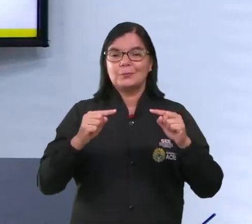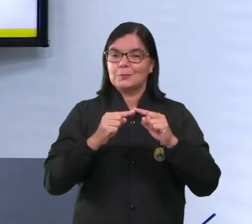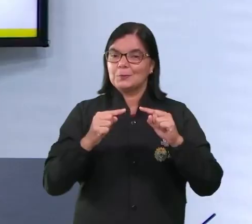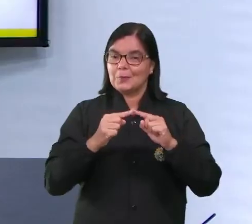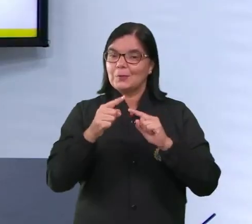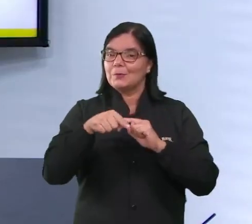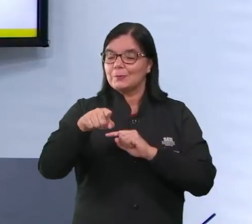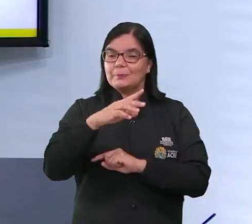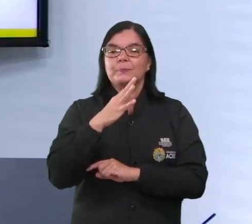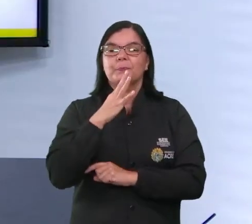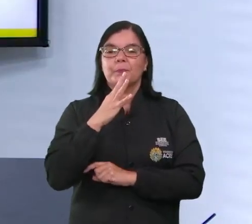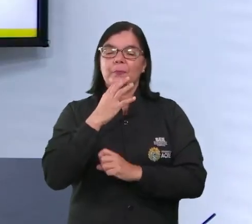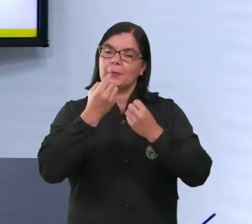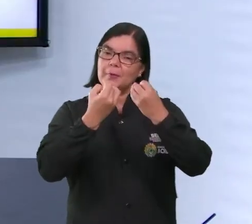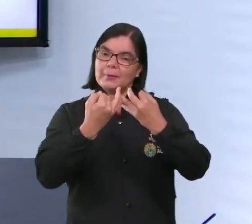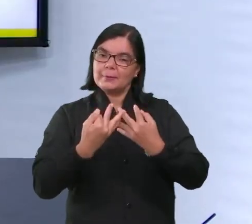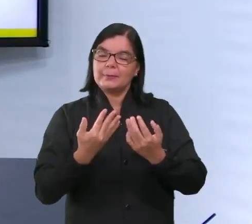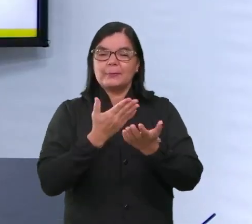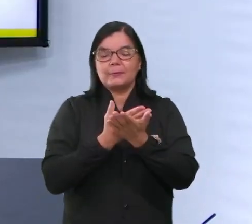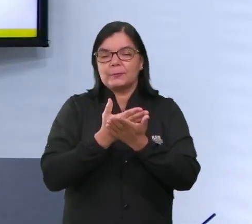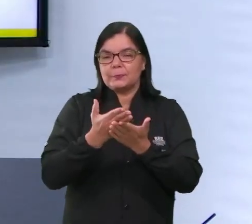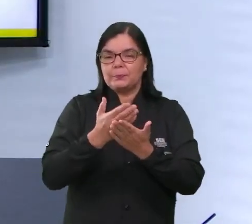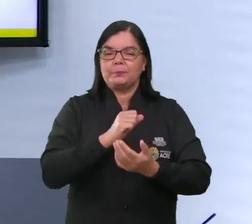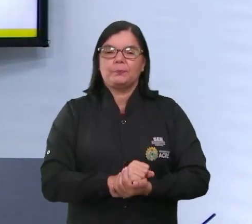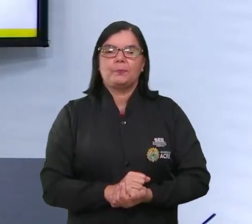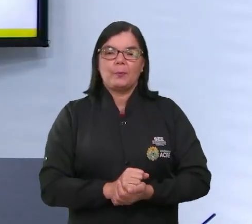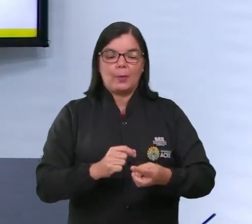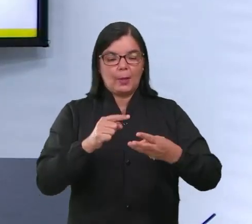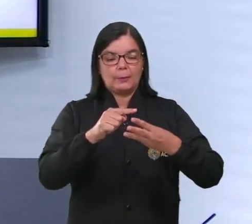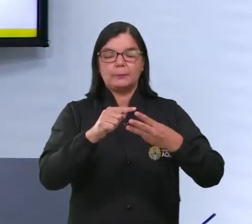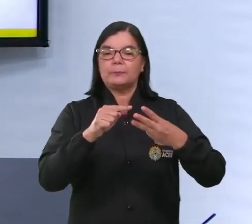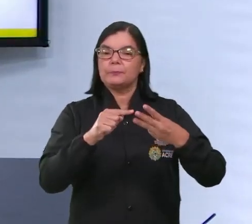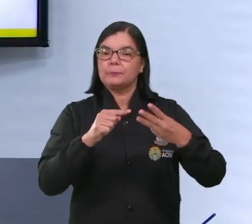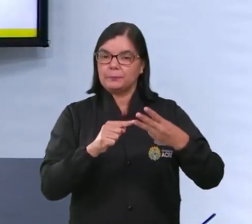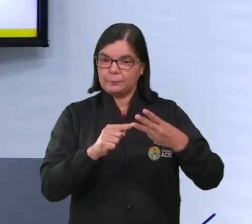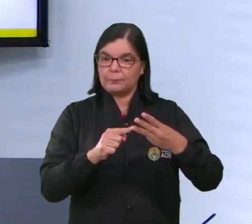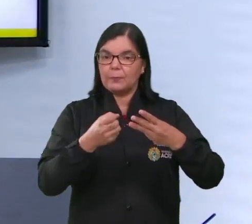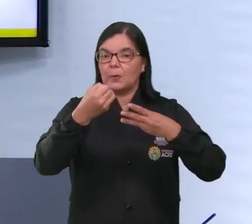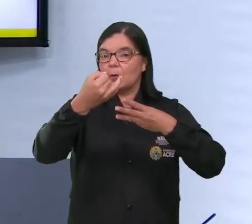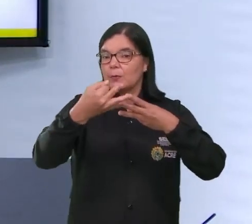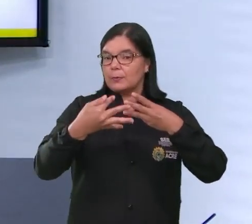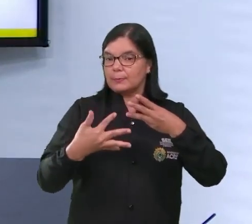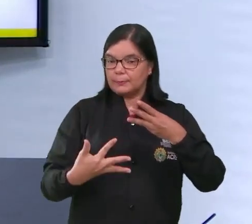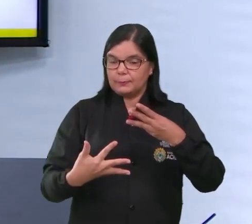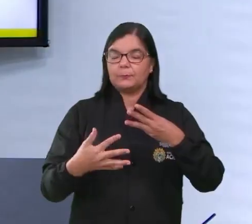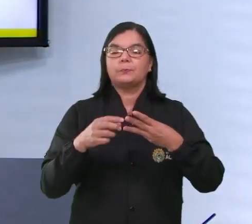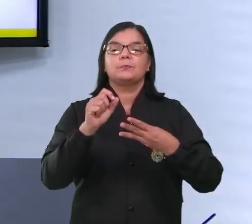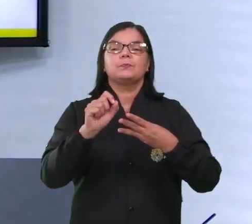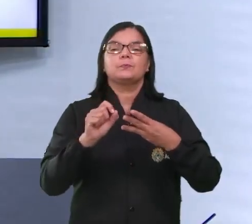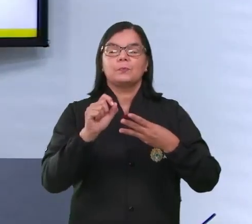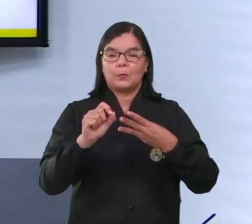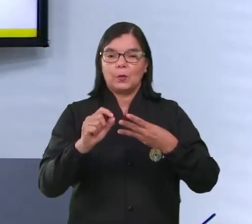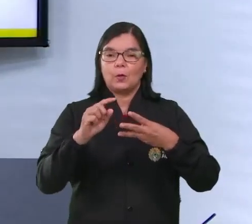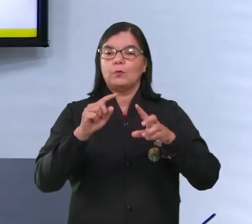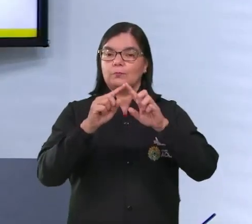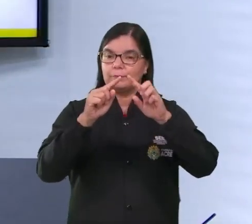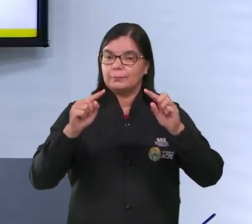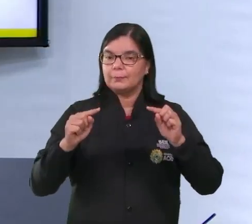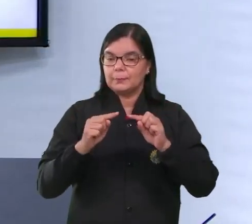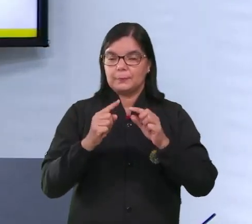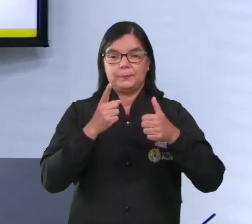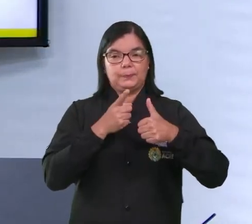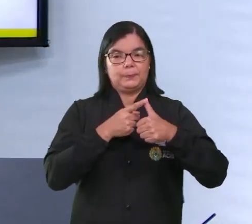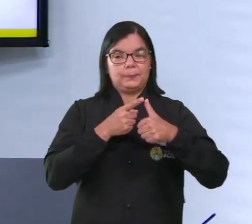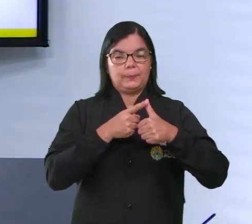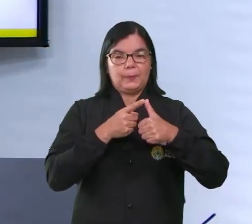conhece bem e nós falamos no início. E nós temos três situações que nós vamos falar agora sobre o discriminante.